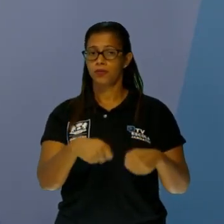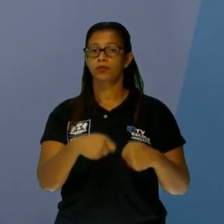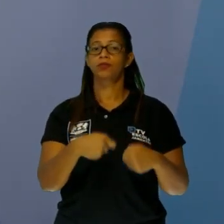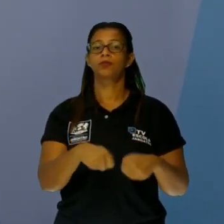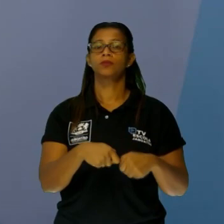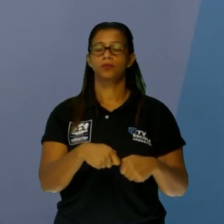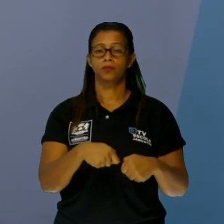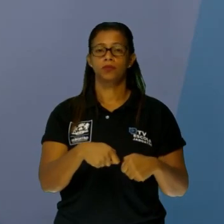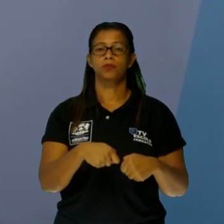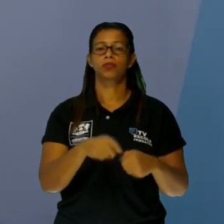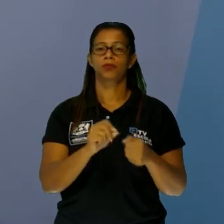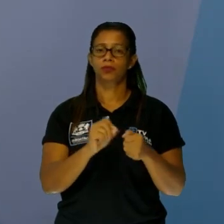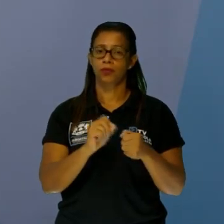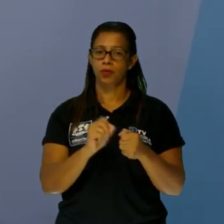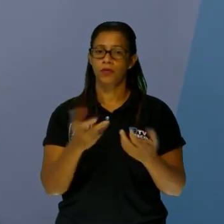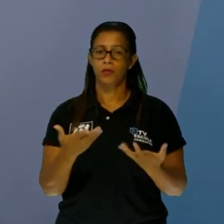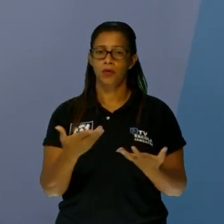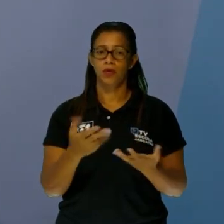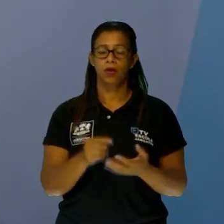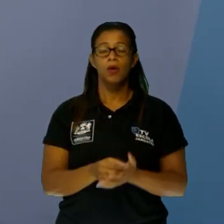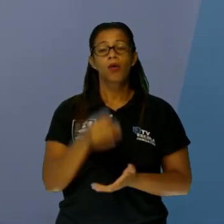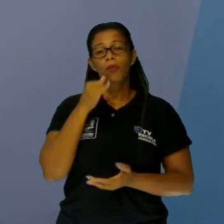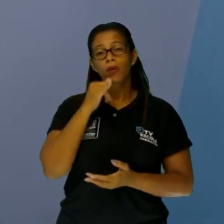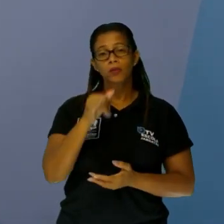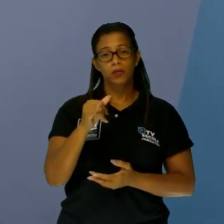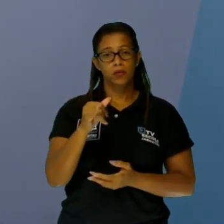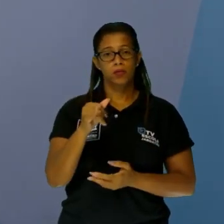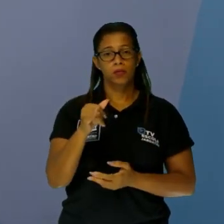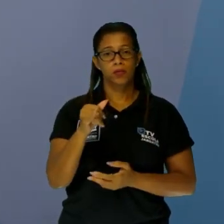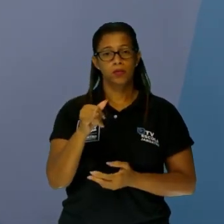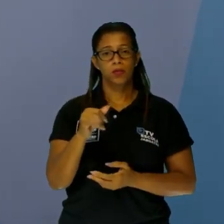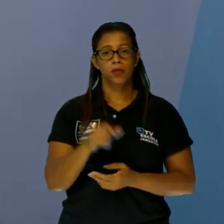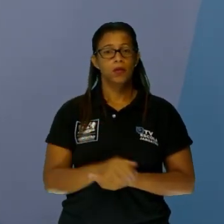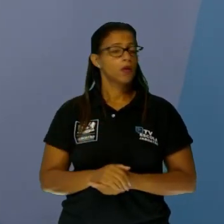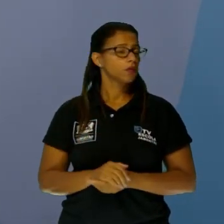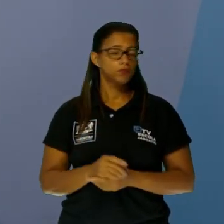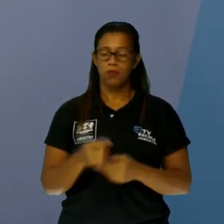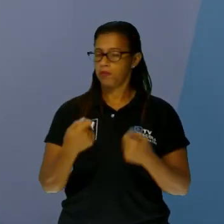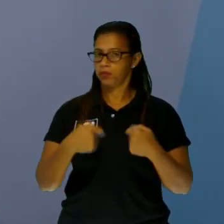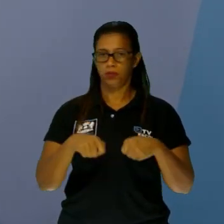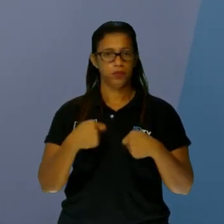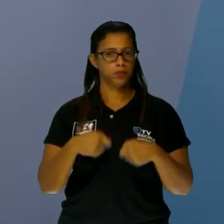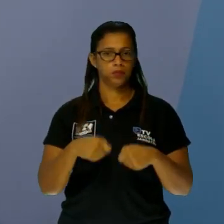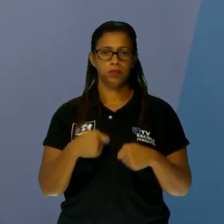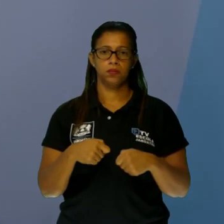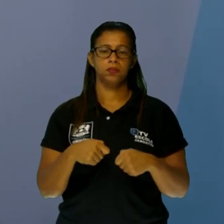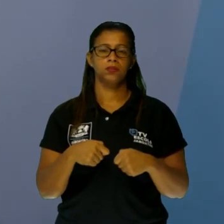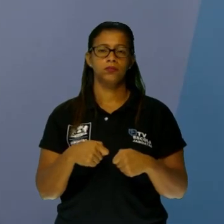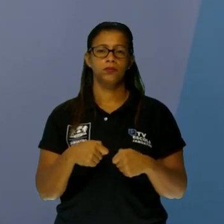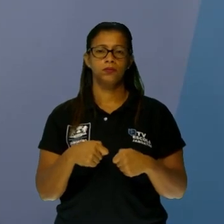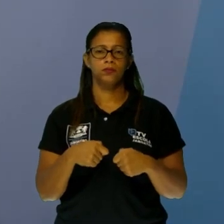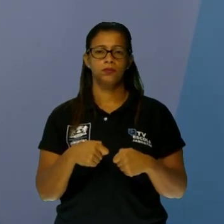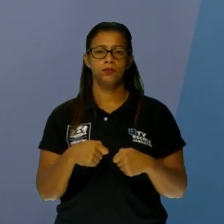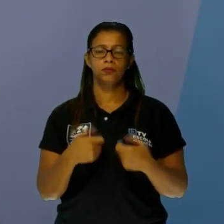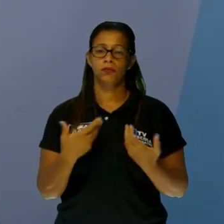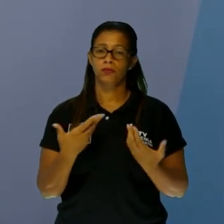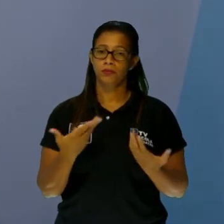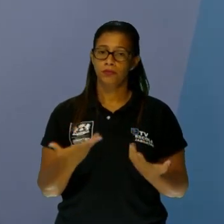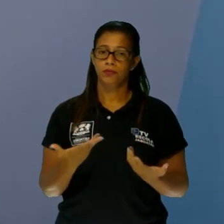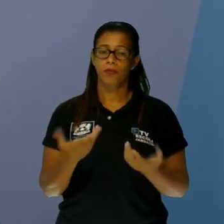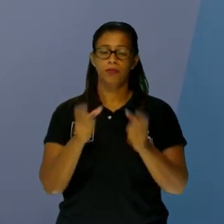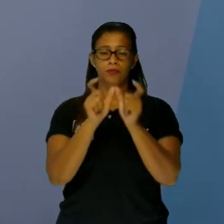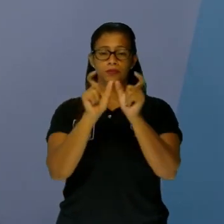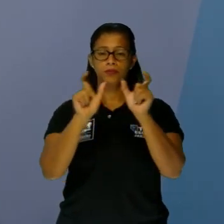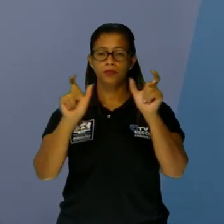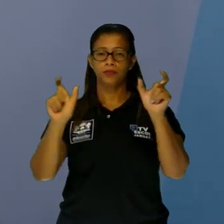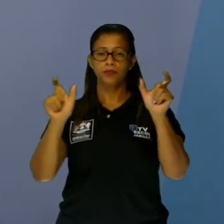should. Quando eu digo que eles não deveriam ir para a escola, they shouldn't. Então a forma negativa para